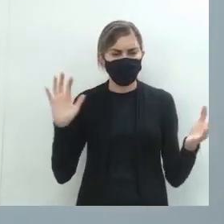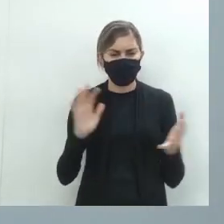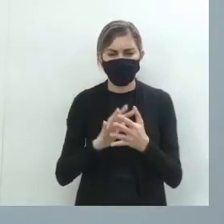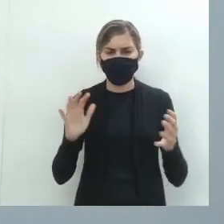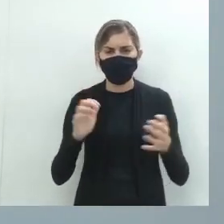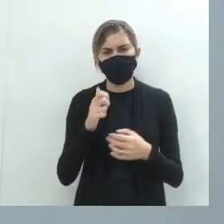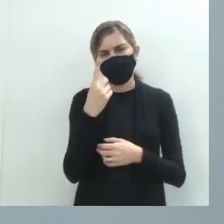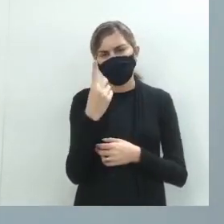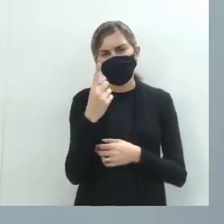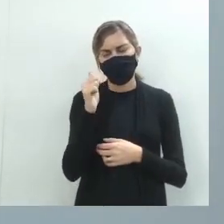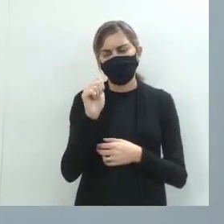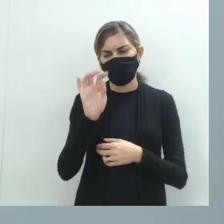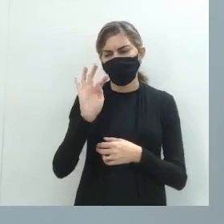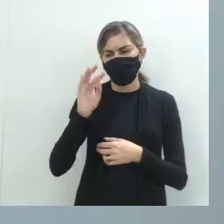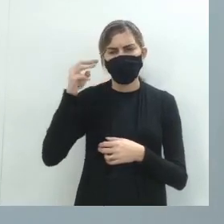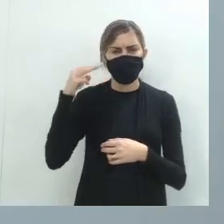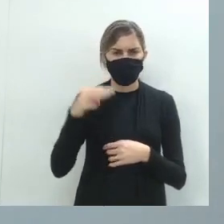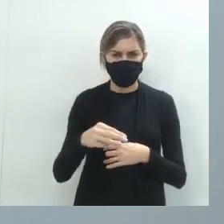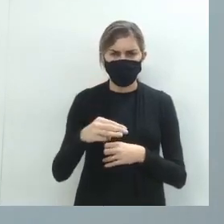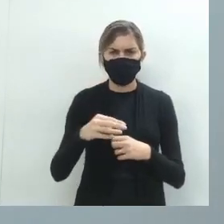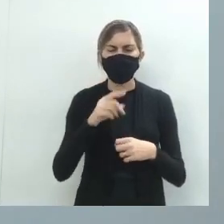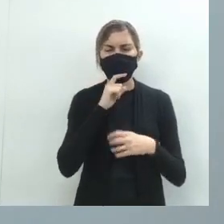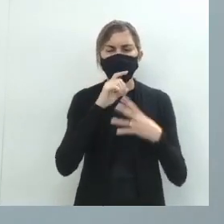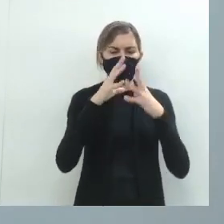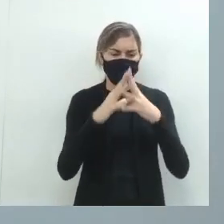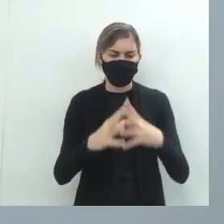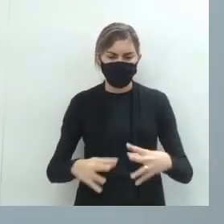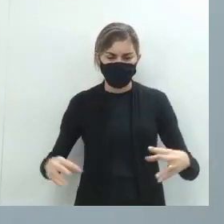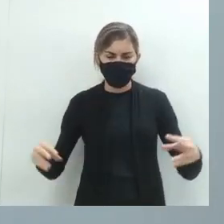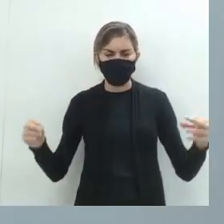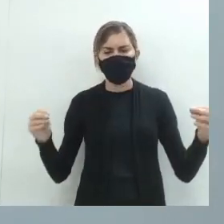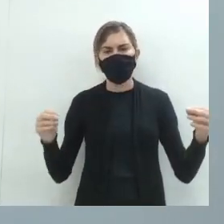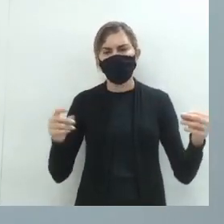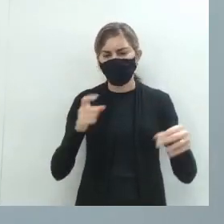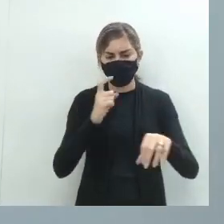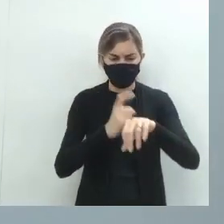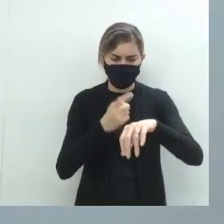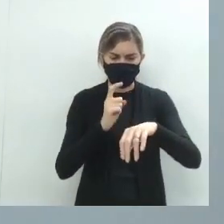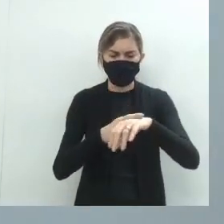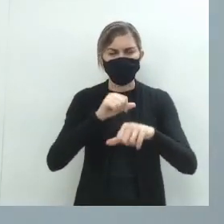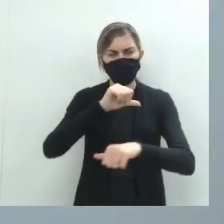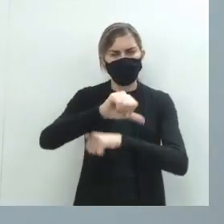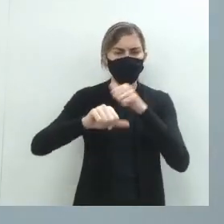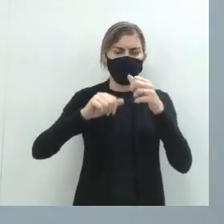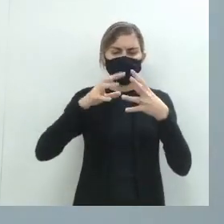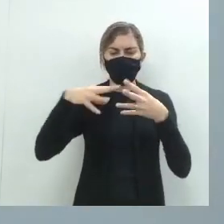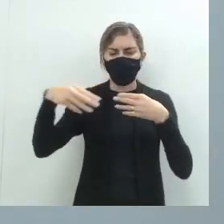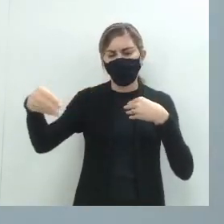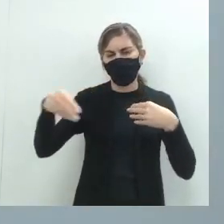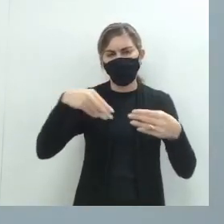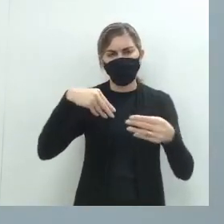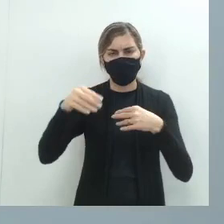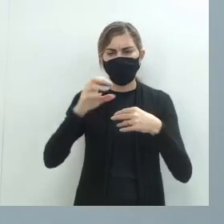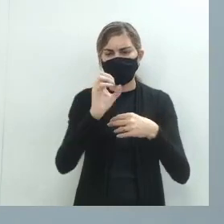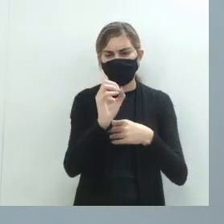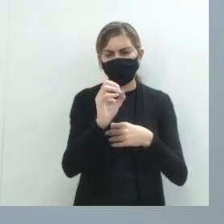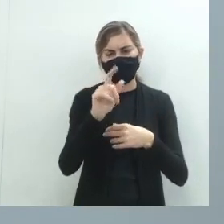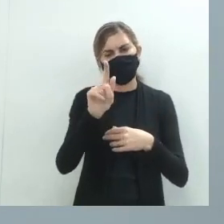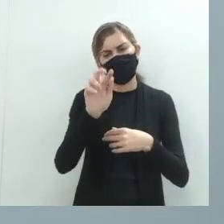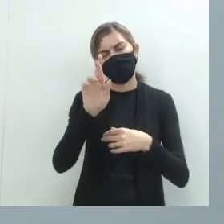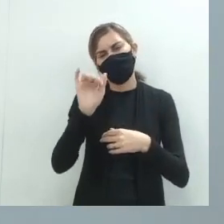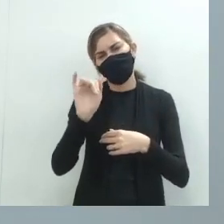1 atm, o gelo funde, passa do estado sólido para o líquido a 0